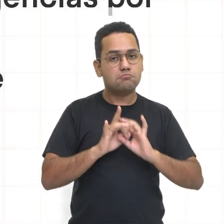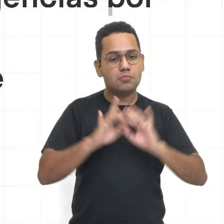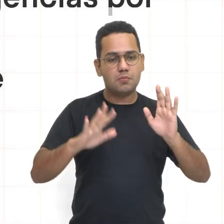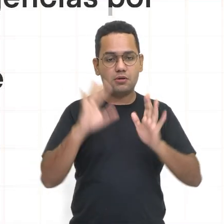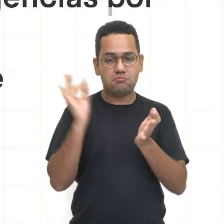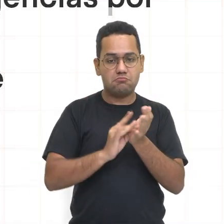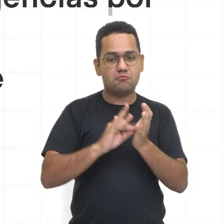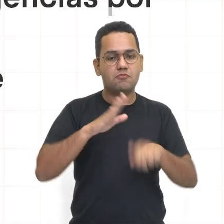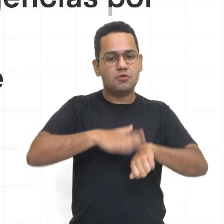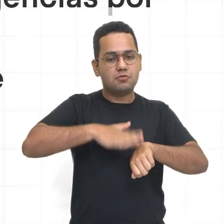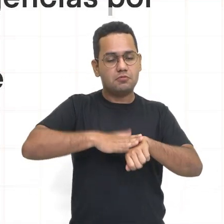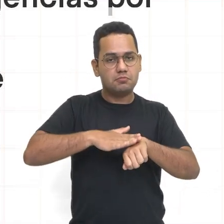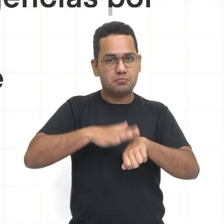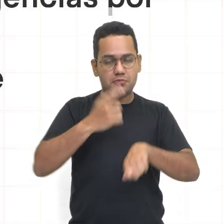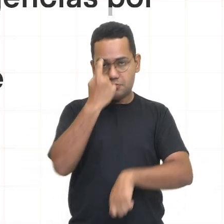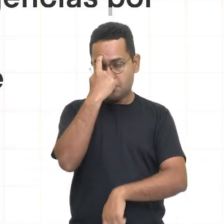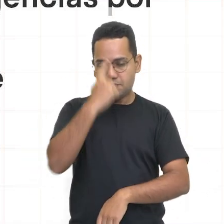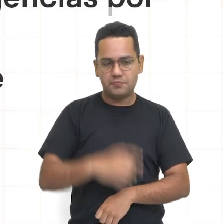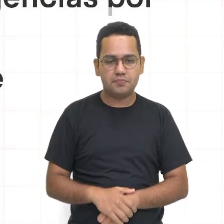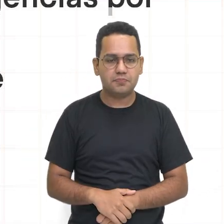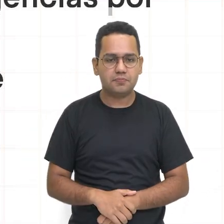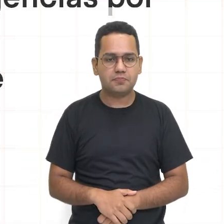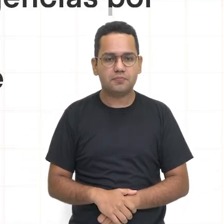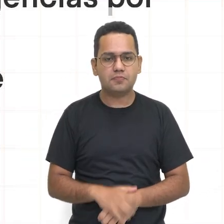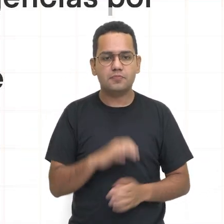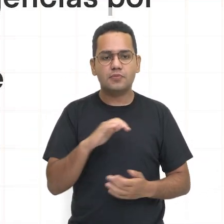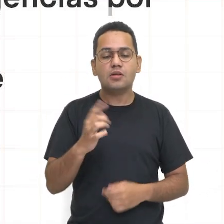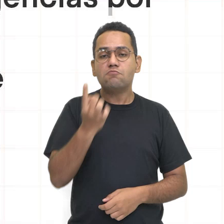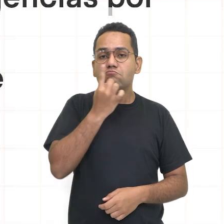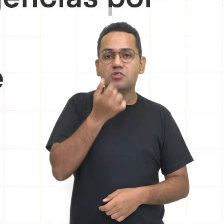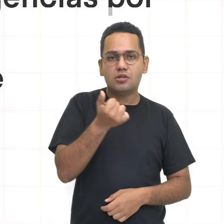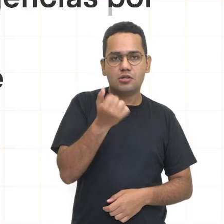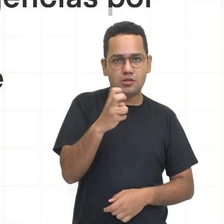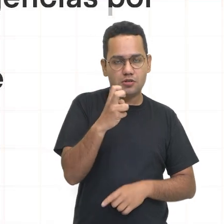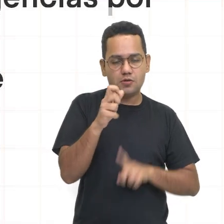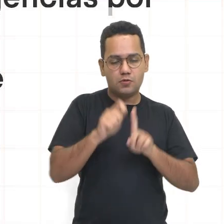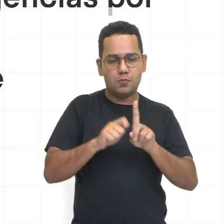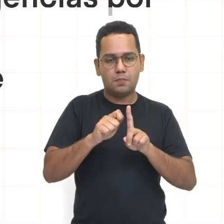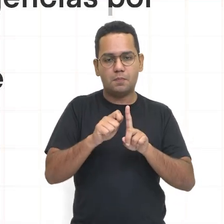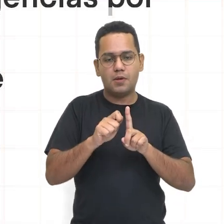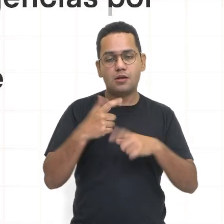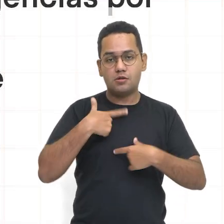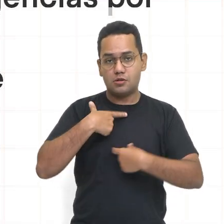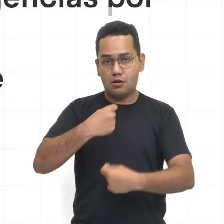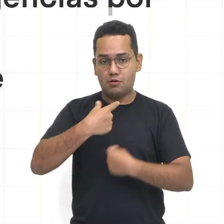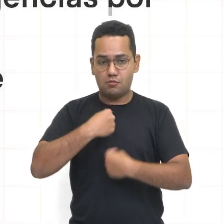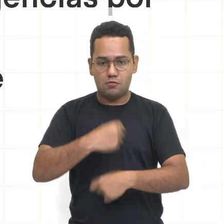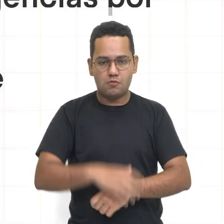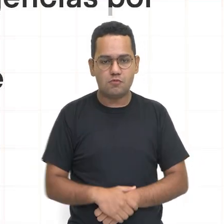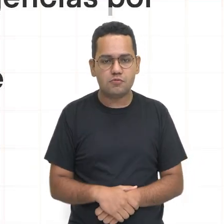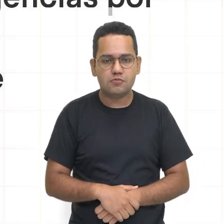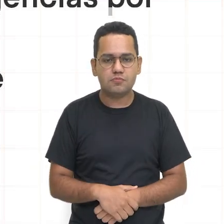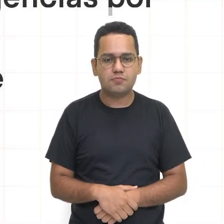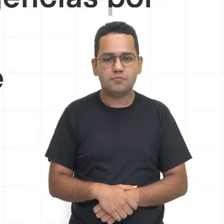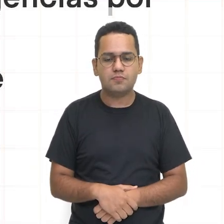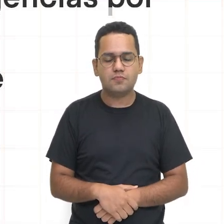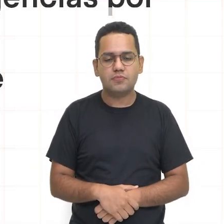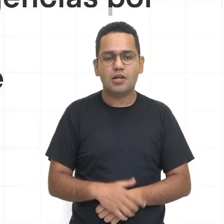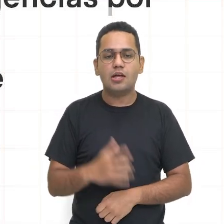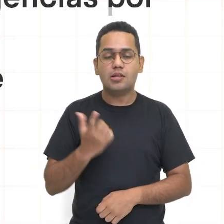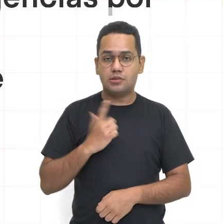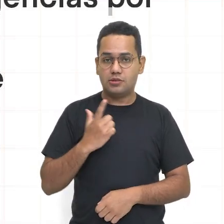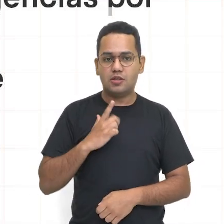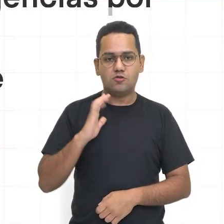e, no dia 15 de agosto de 1947, nós temos a divisão do território